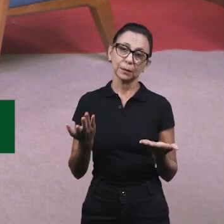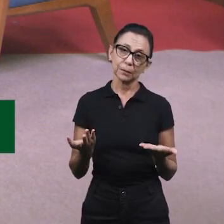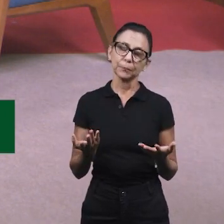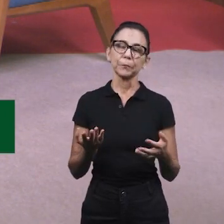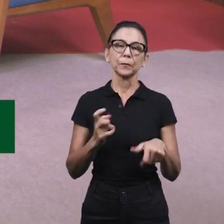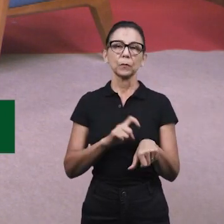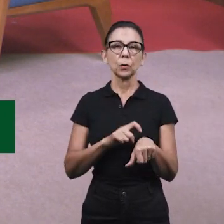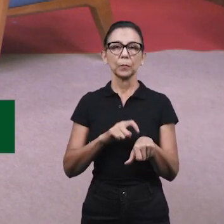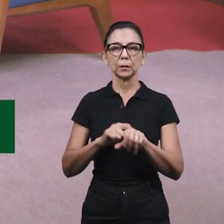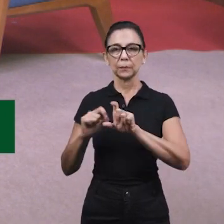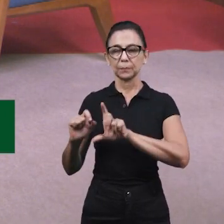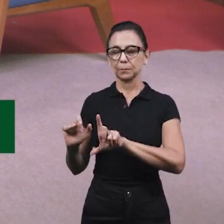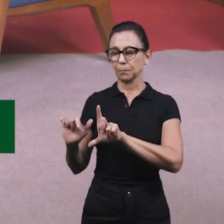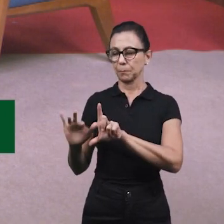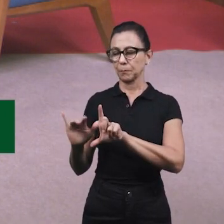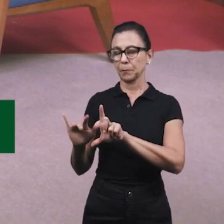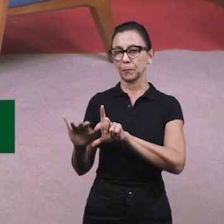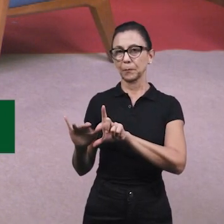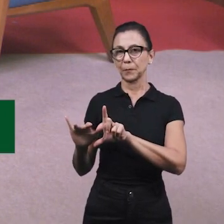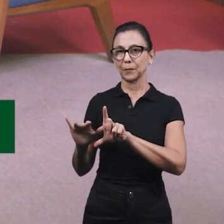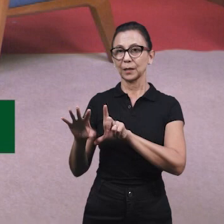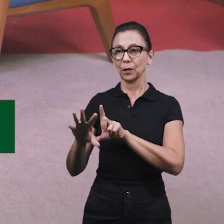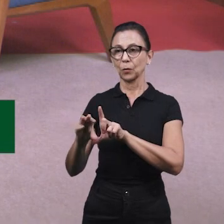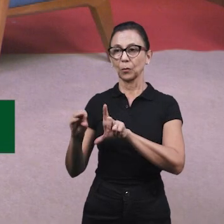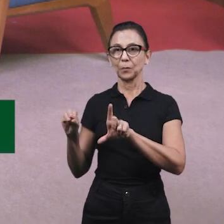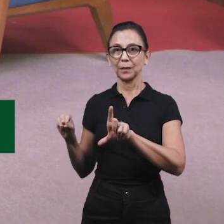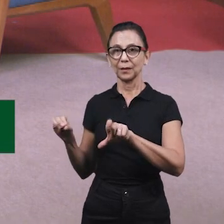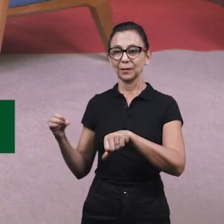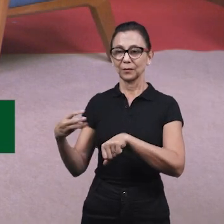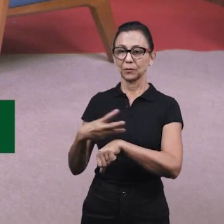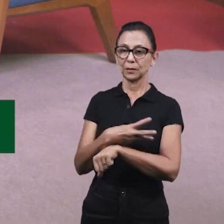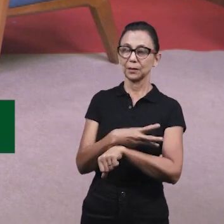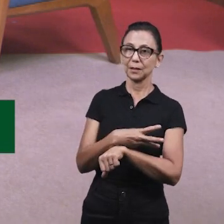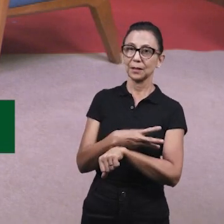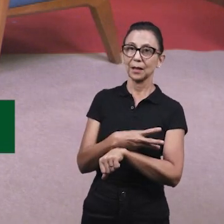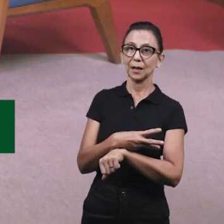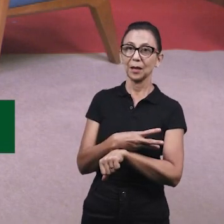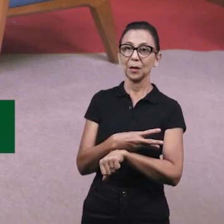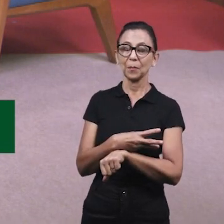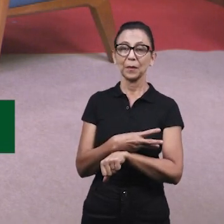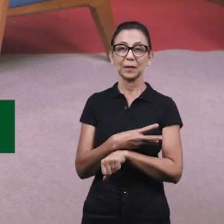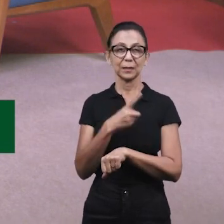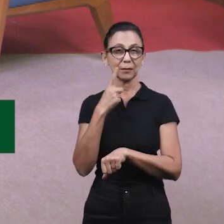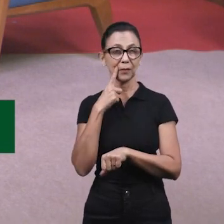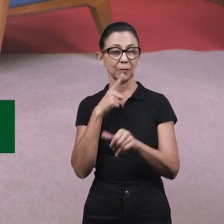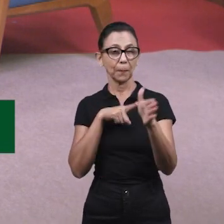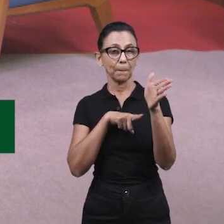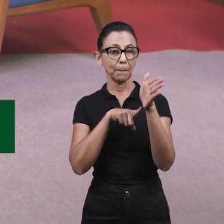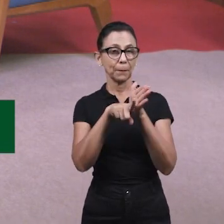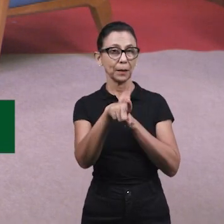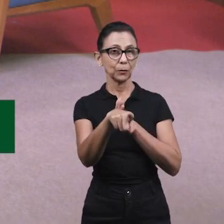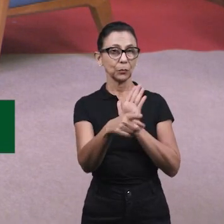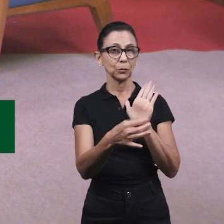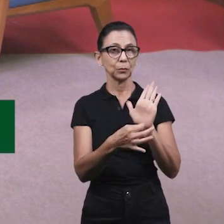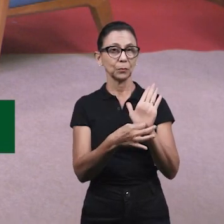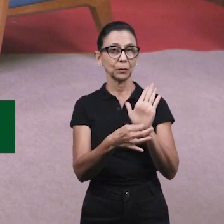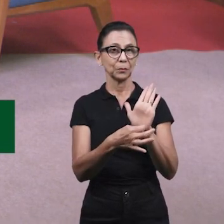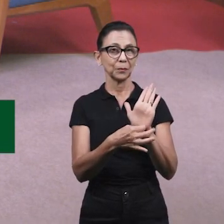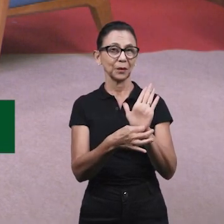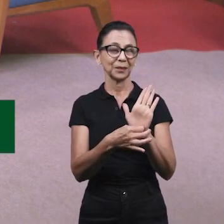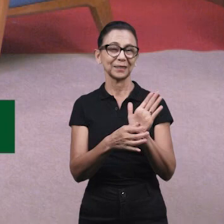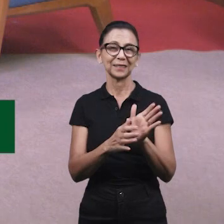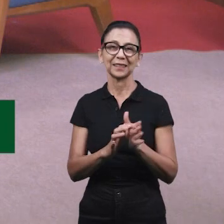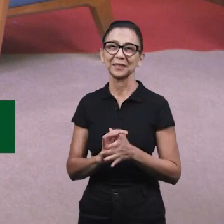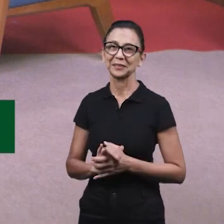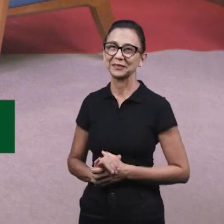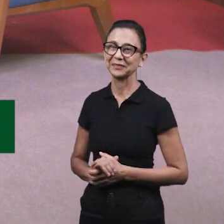apontar o QR Code, o seu aparelho será redirecionado para o WhatsApp e ali vai haver uma pergunta, uma proposta